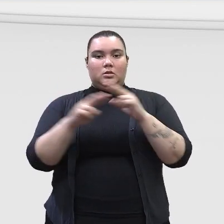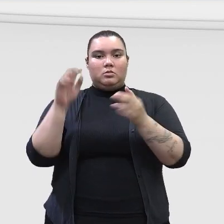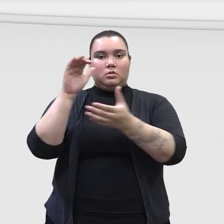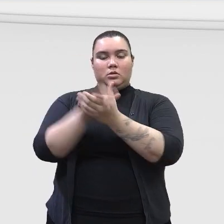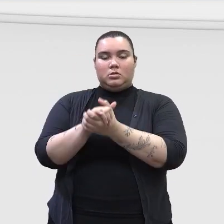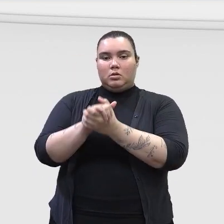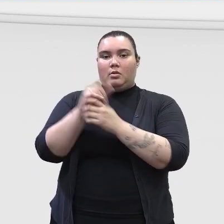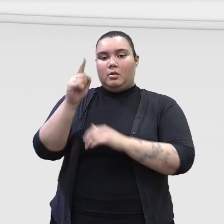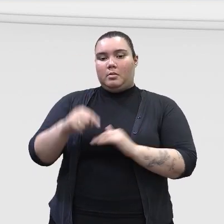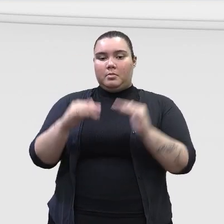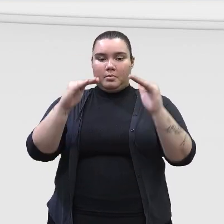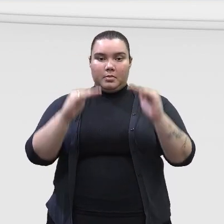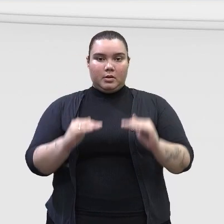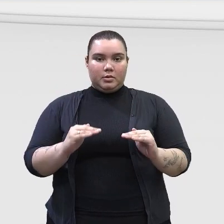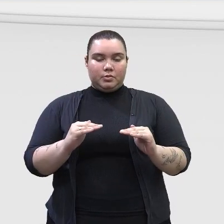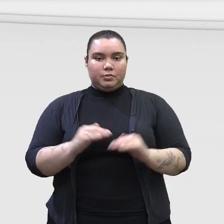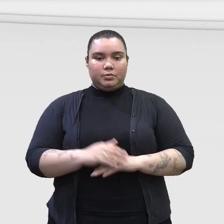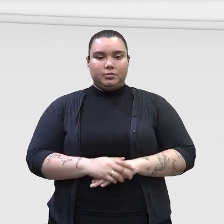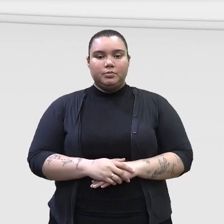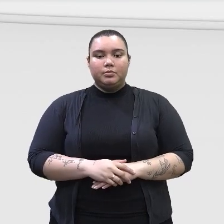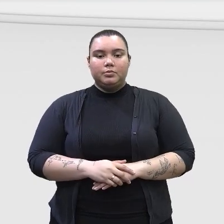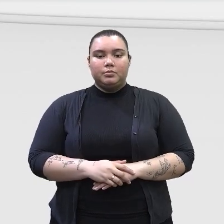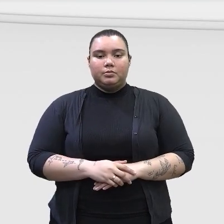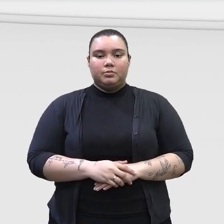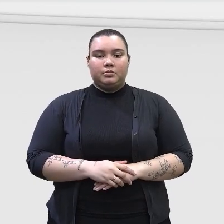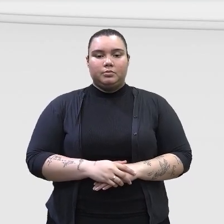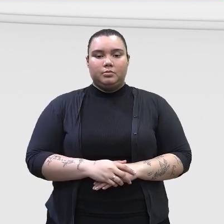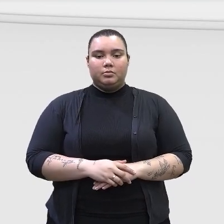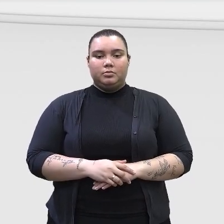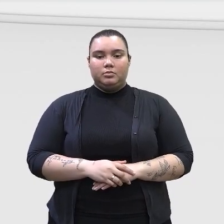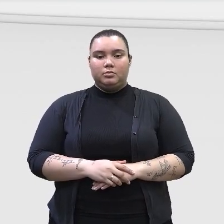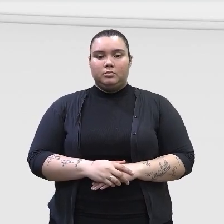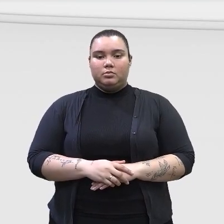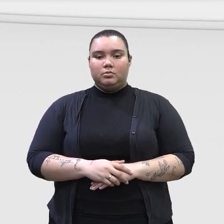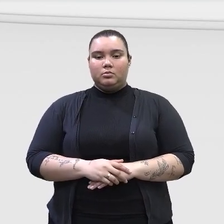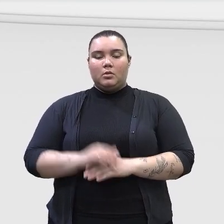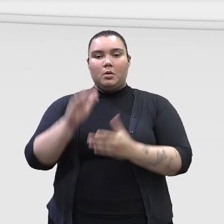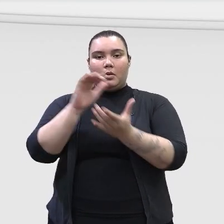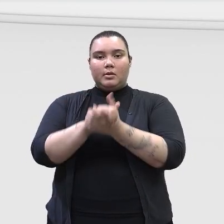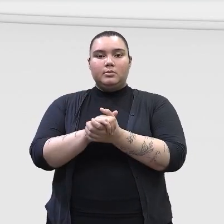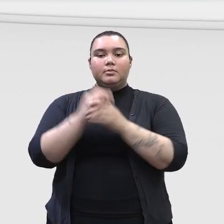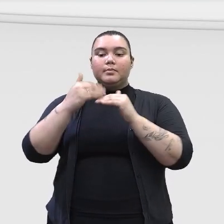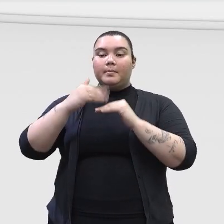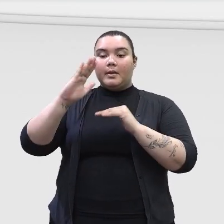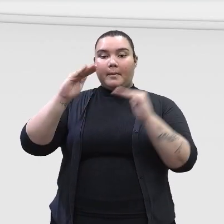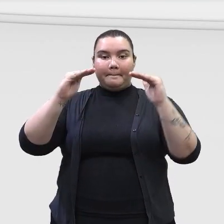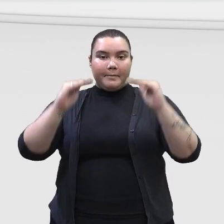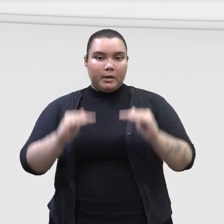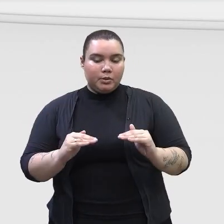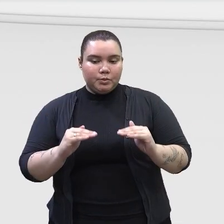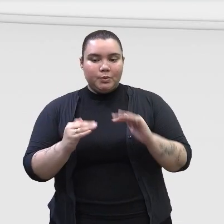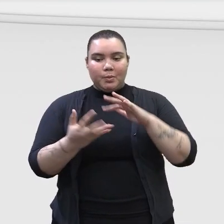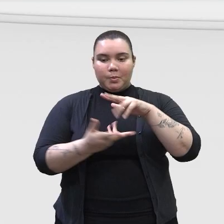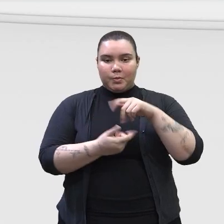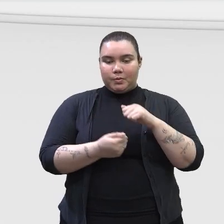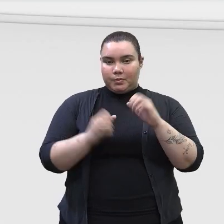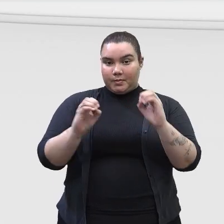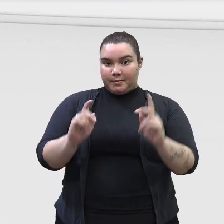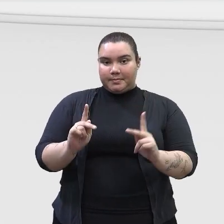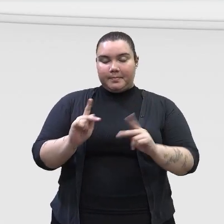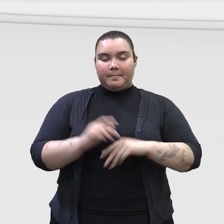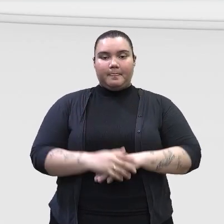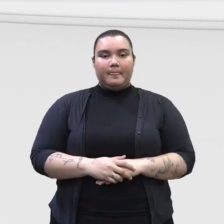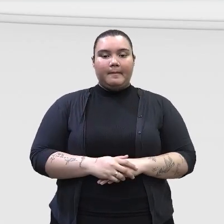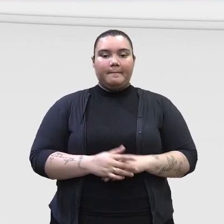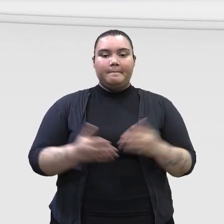quê? The shortest, os mais baixos, né? O casal mais baixo do mundo, right? Então, vamos